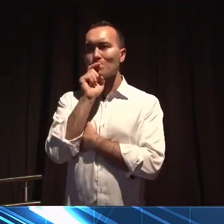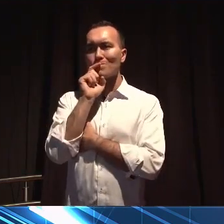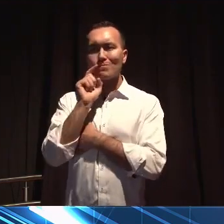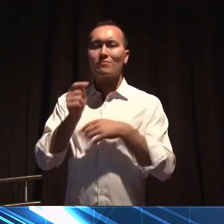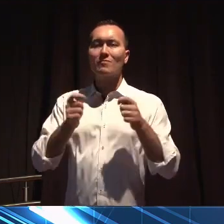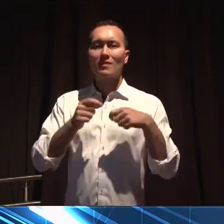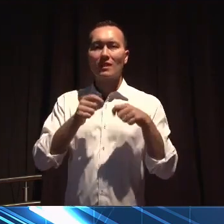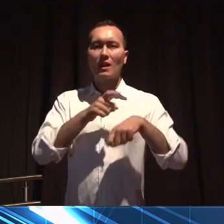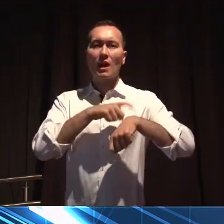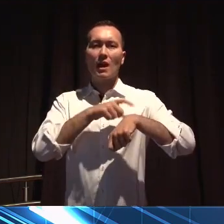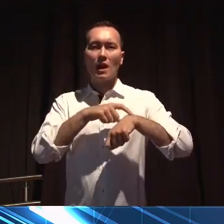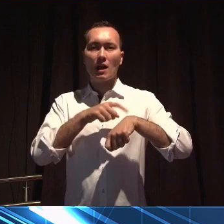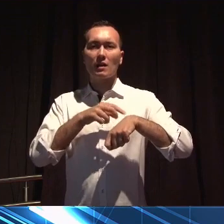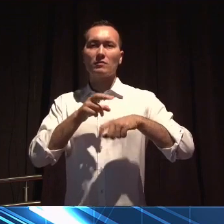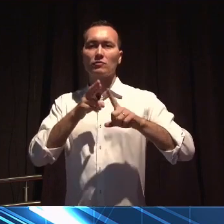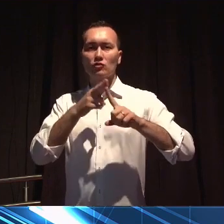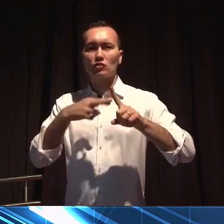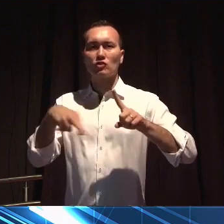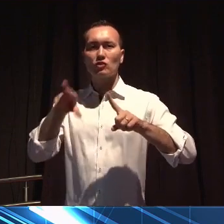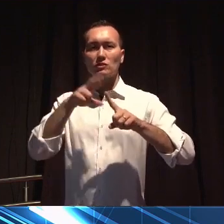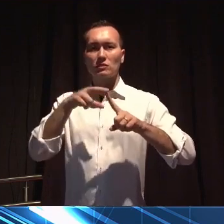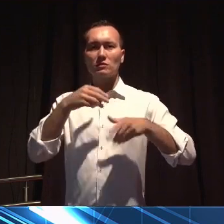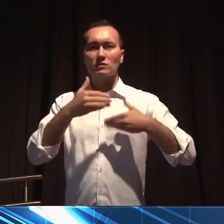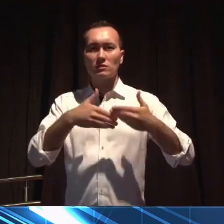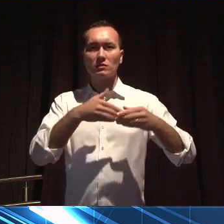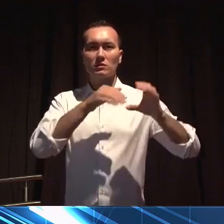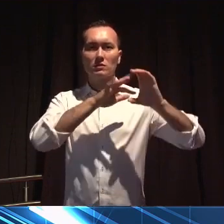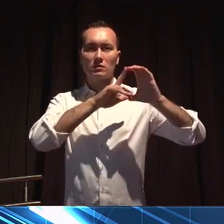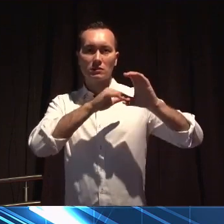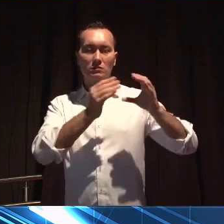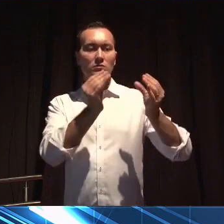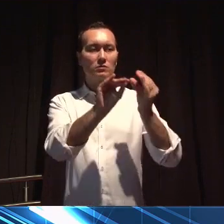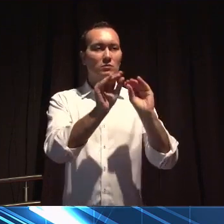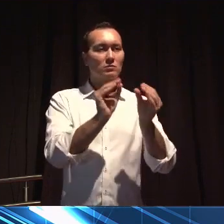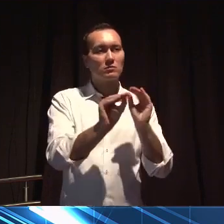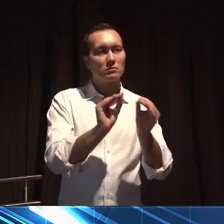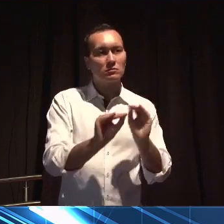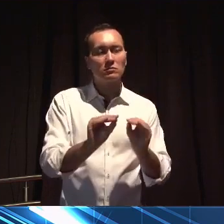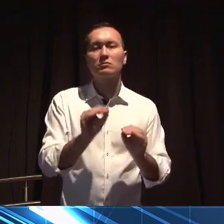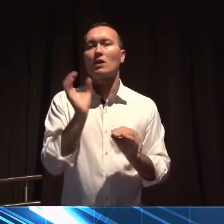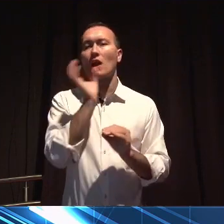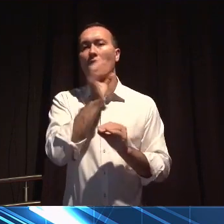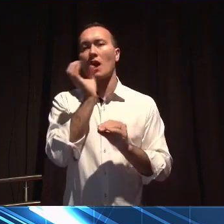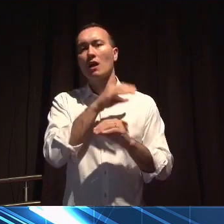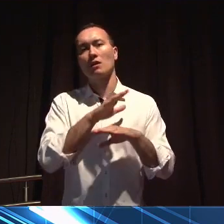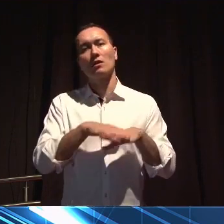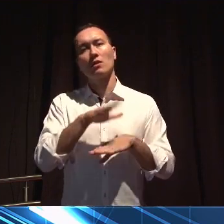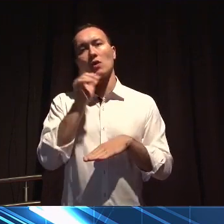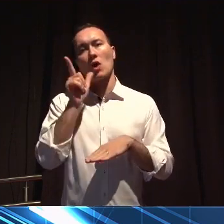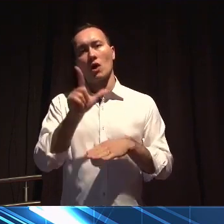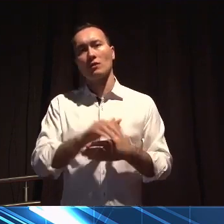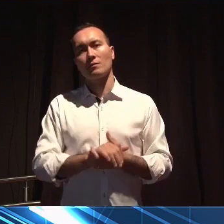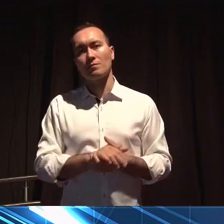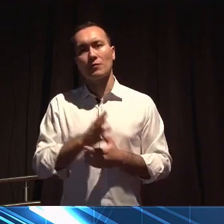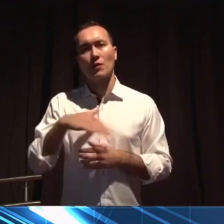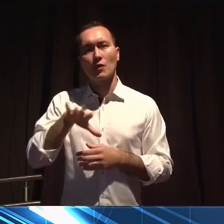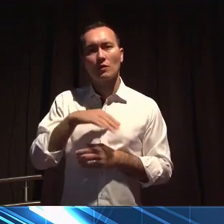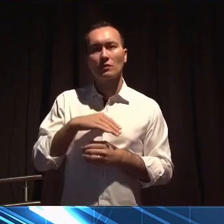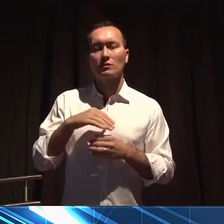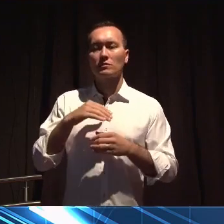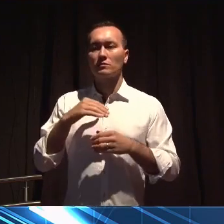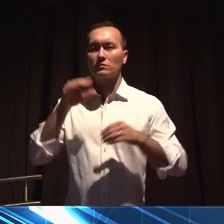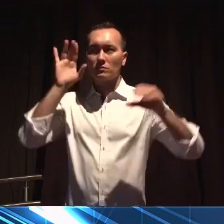é melhorando aquele código lá, tornar ele mais legível e que a gente consiga fazer isso mais rápido. Então, esse tipo de coisa às vezes é resultado